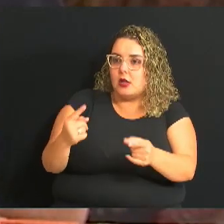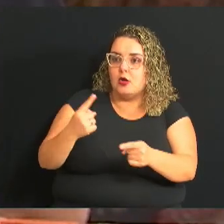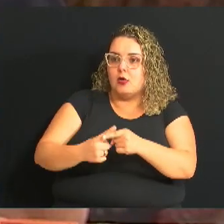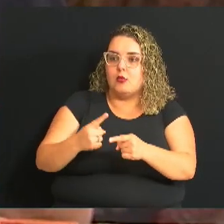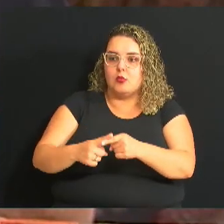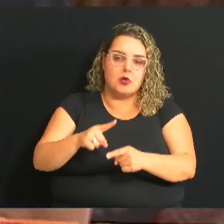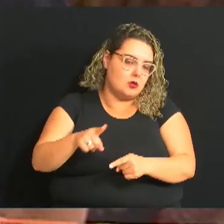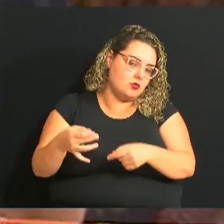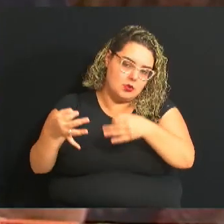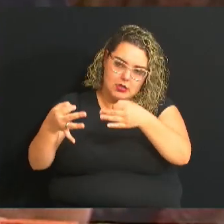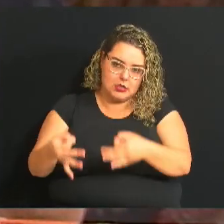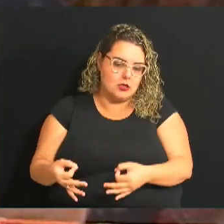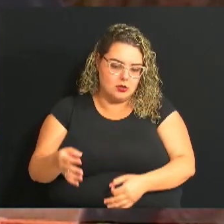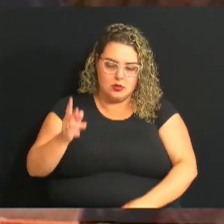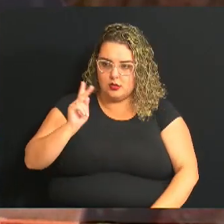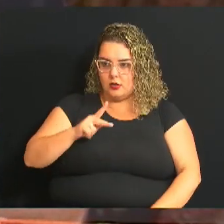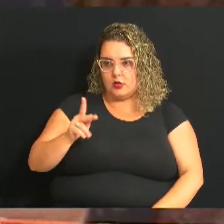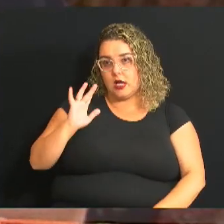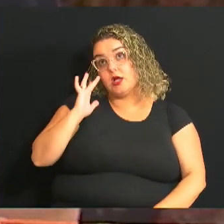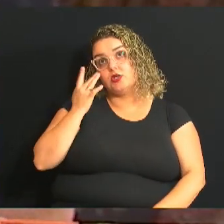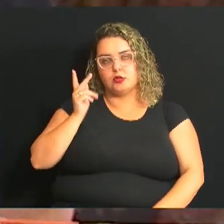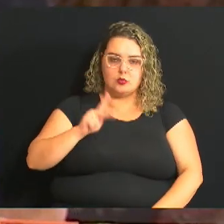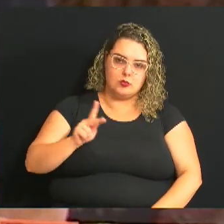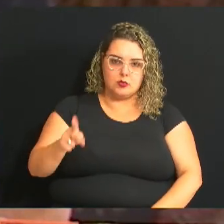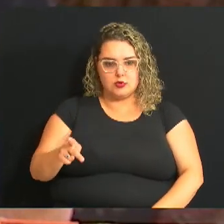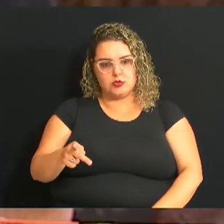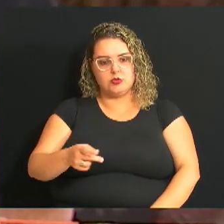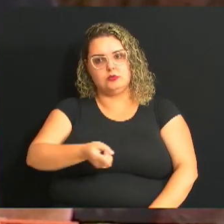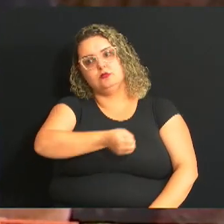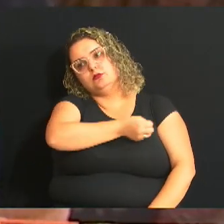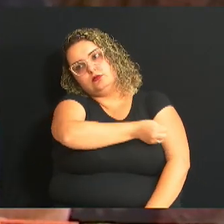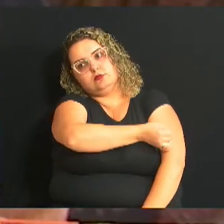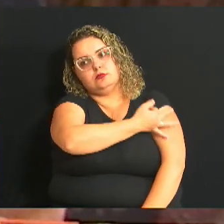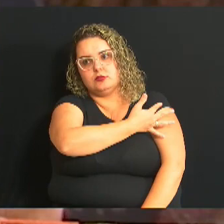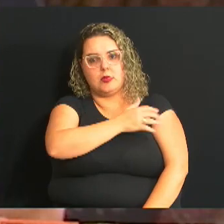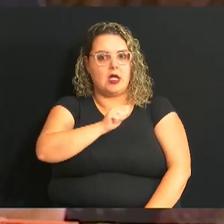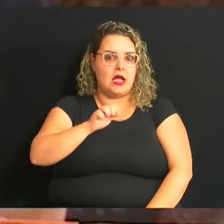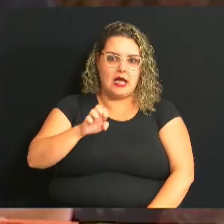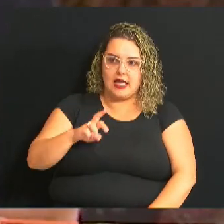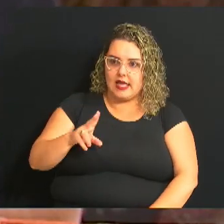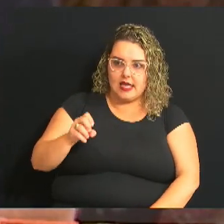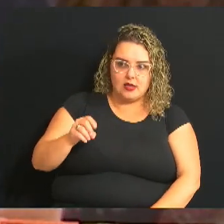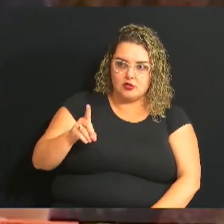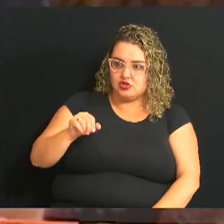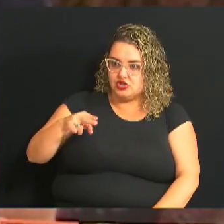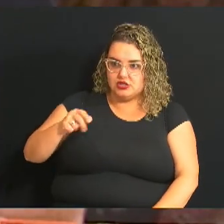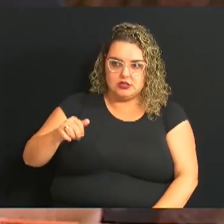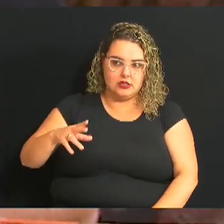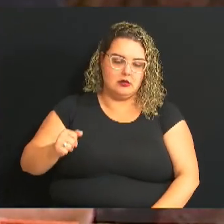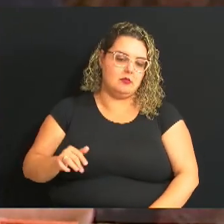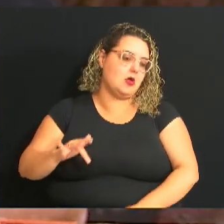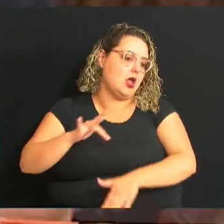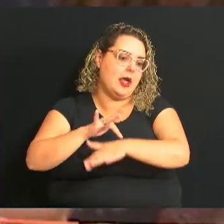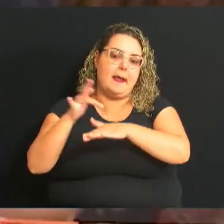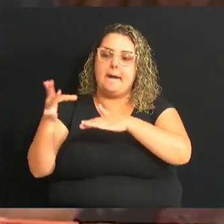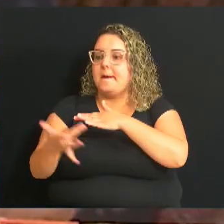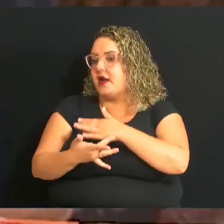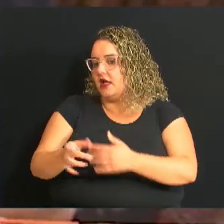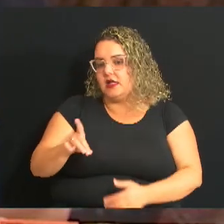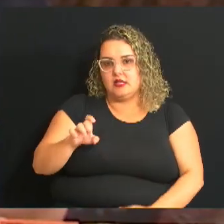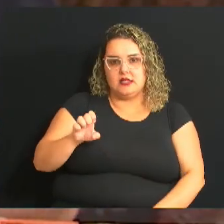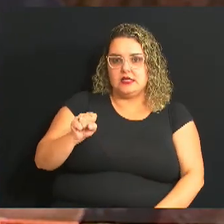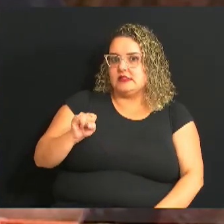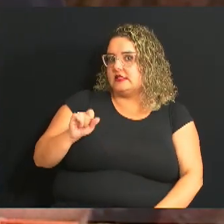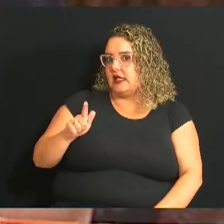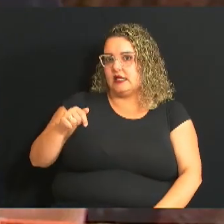justo que a gente achar que um professor de ensino médio vai ensinar aerodinâmica, mídias sociais, design gráfico, né? Não tem.